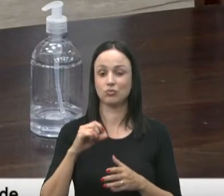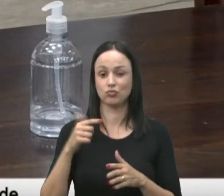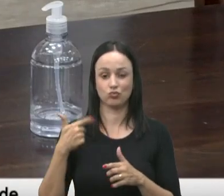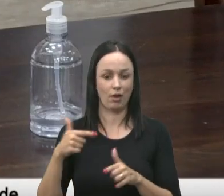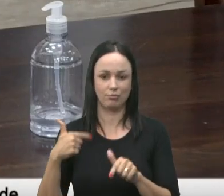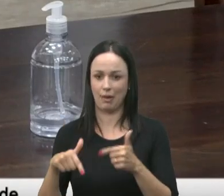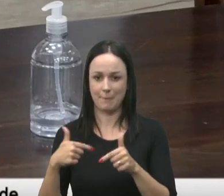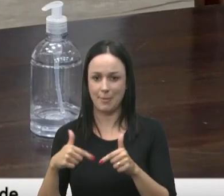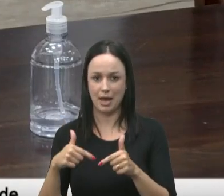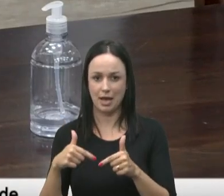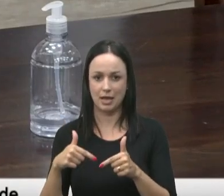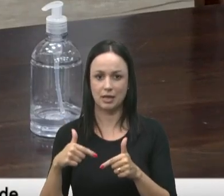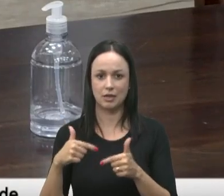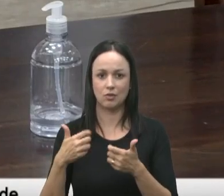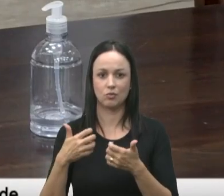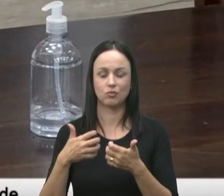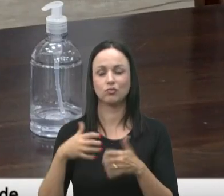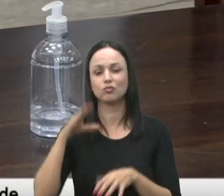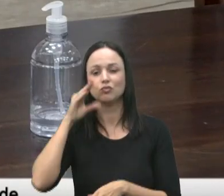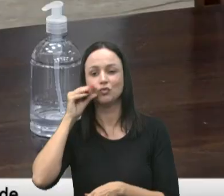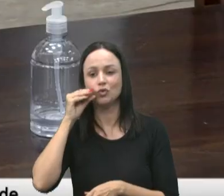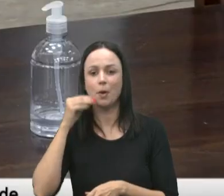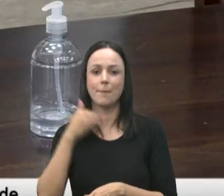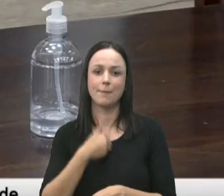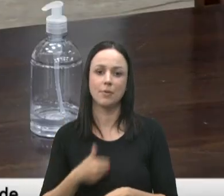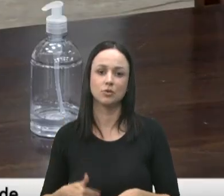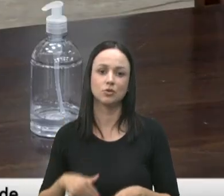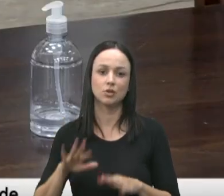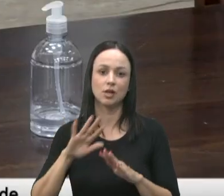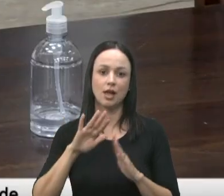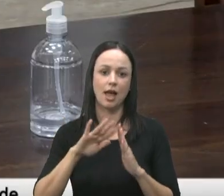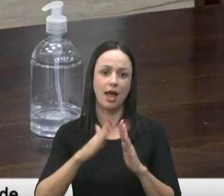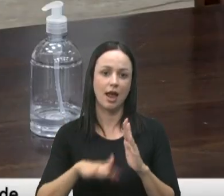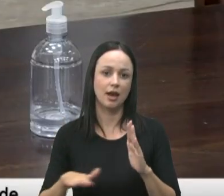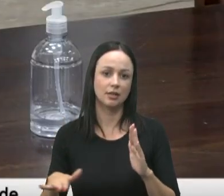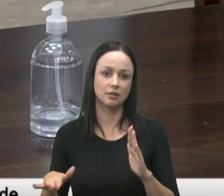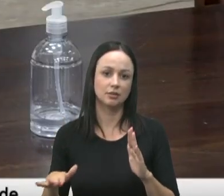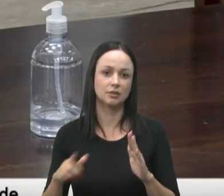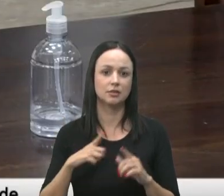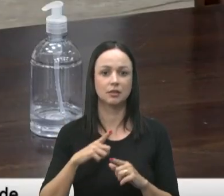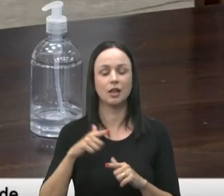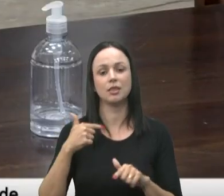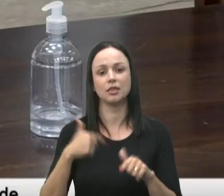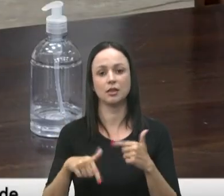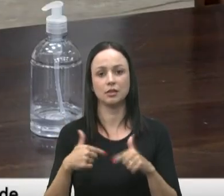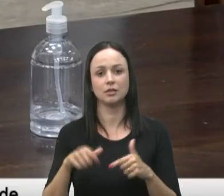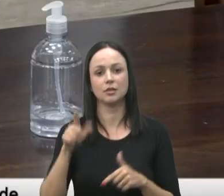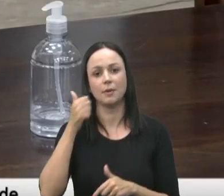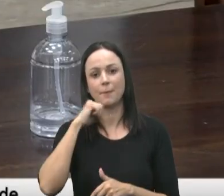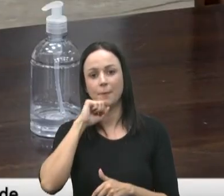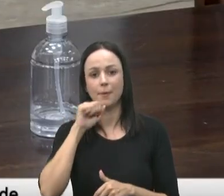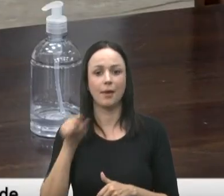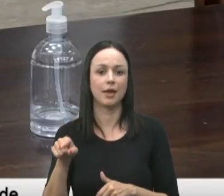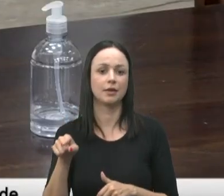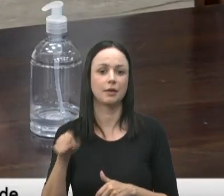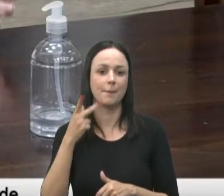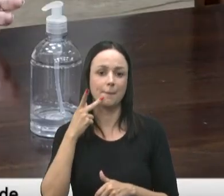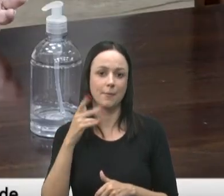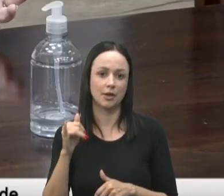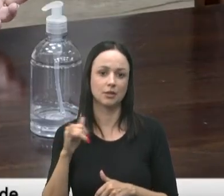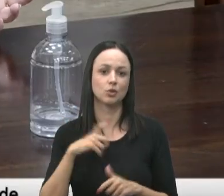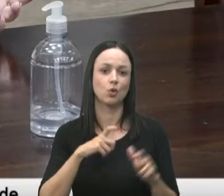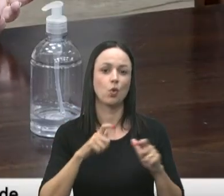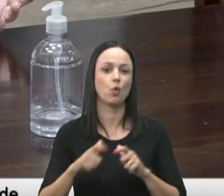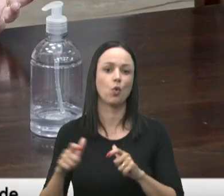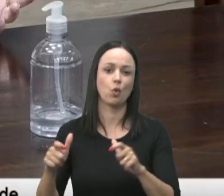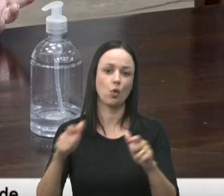trabalho da funcionária pública, do funcionário público na creche, há o trabalho daquela mãe, daquele pai, nos lugares